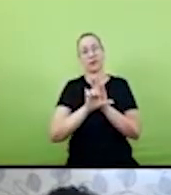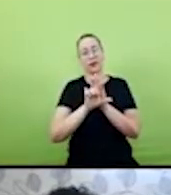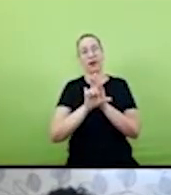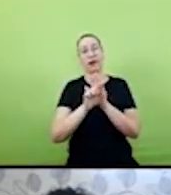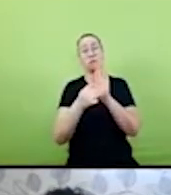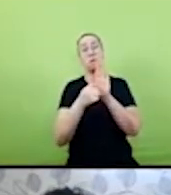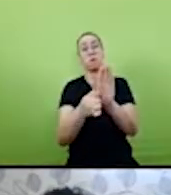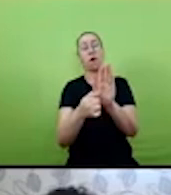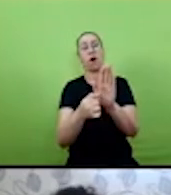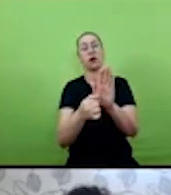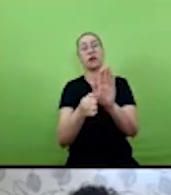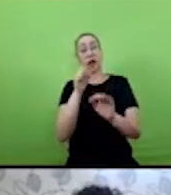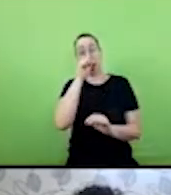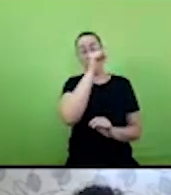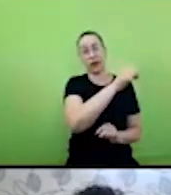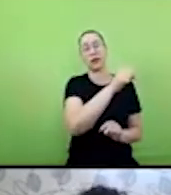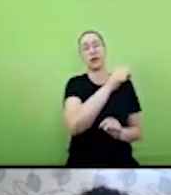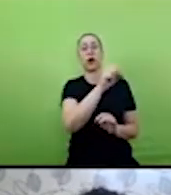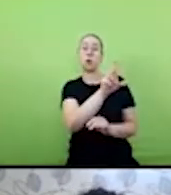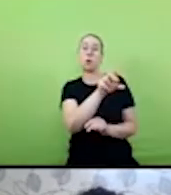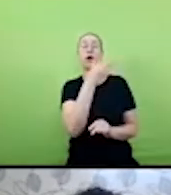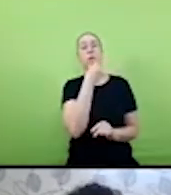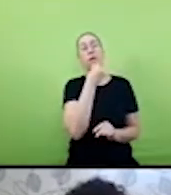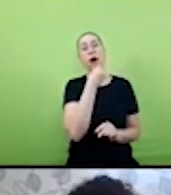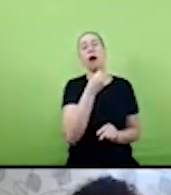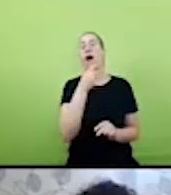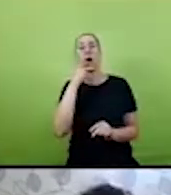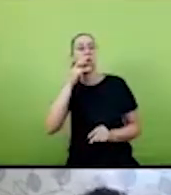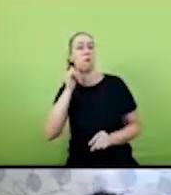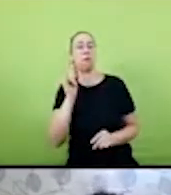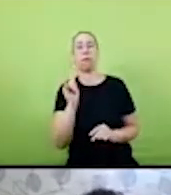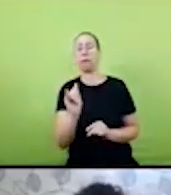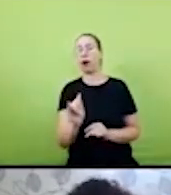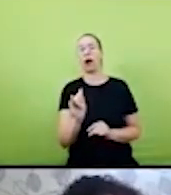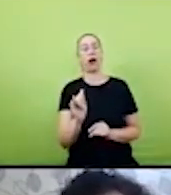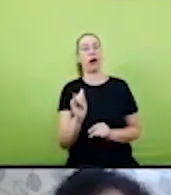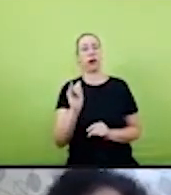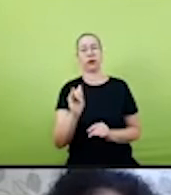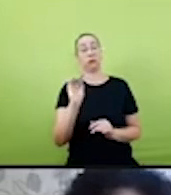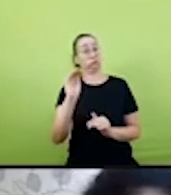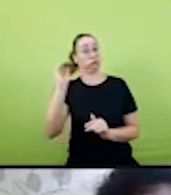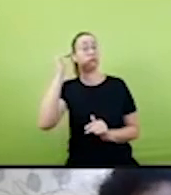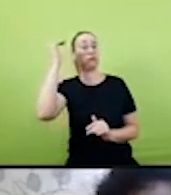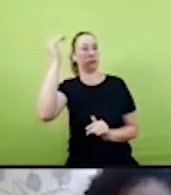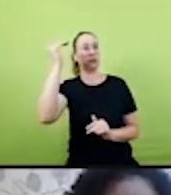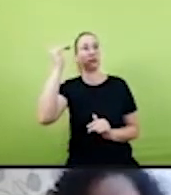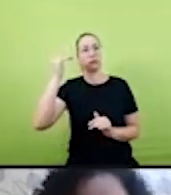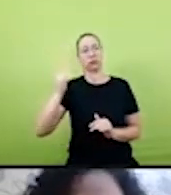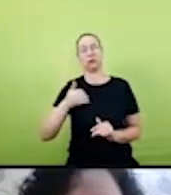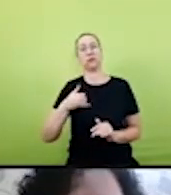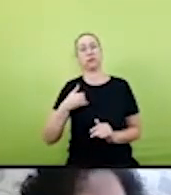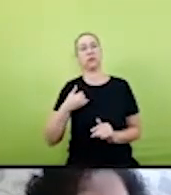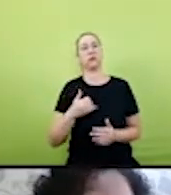parte dos irmãos, por parte do pai contra a filha, desde que ela seja, né, maior de idade, do neto contra a avó, por